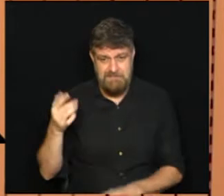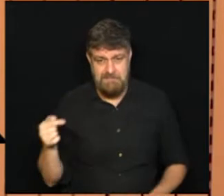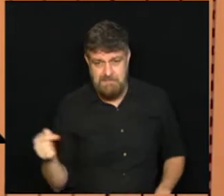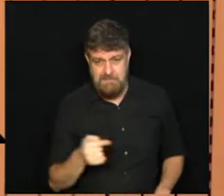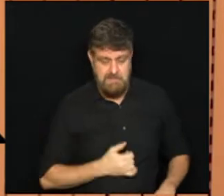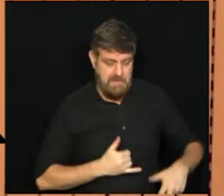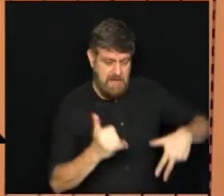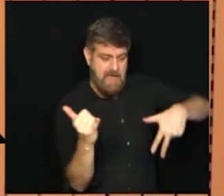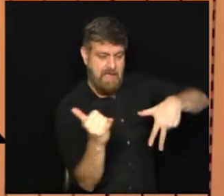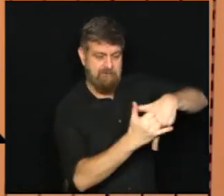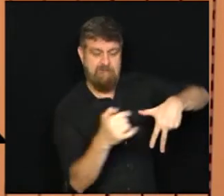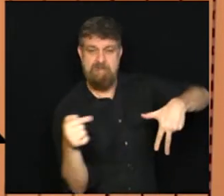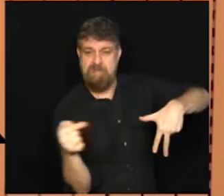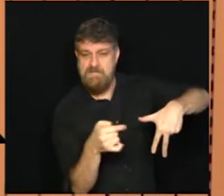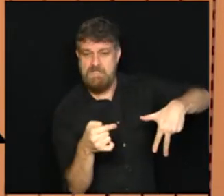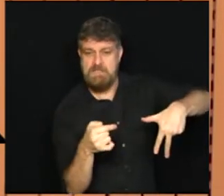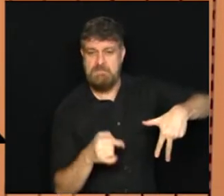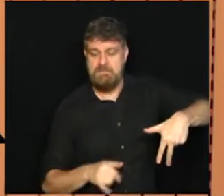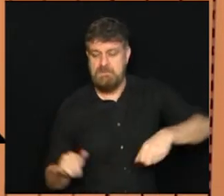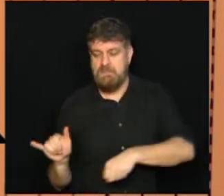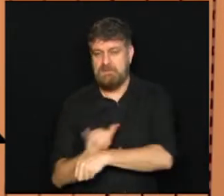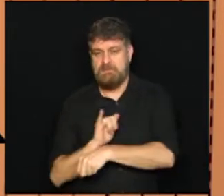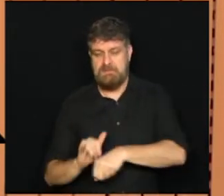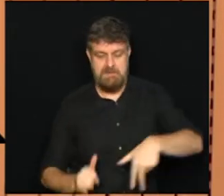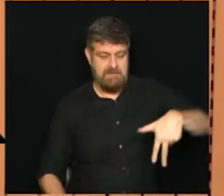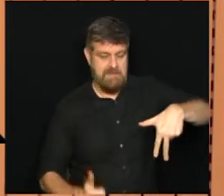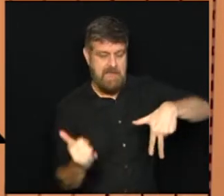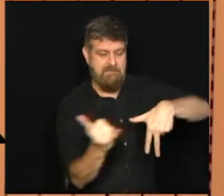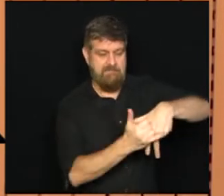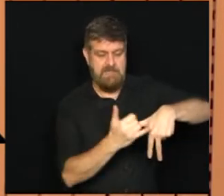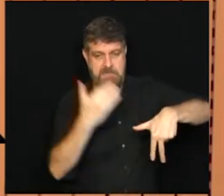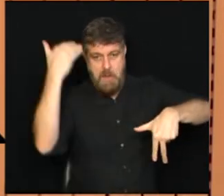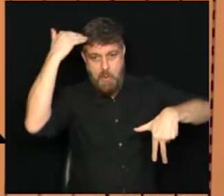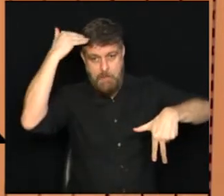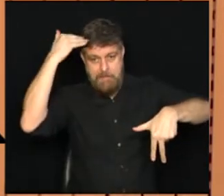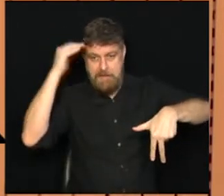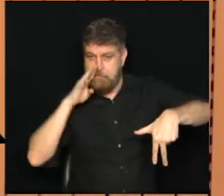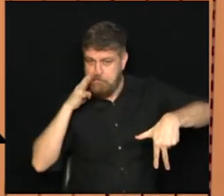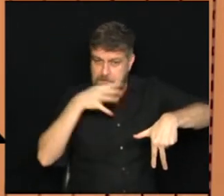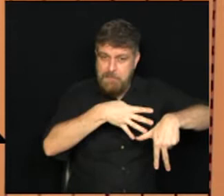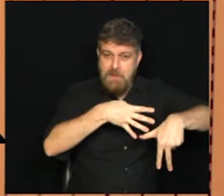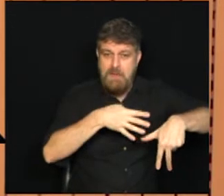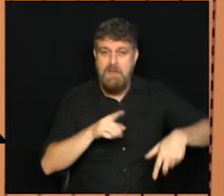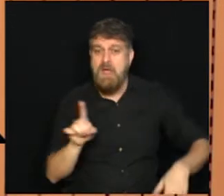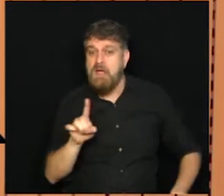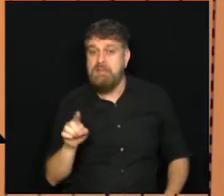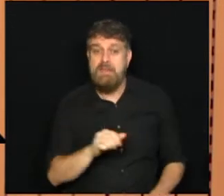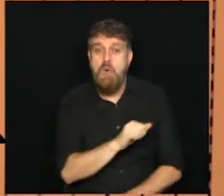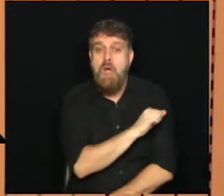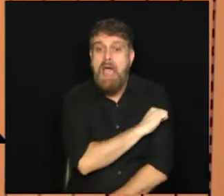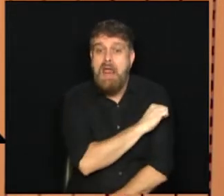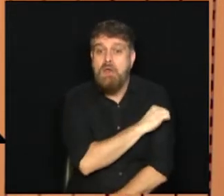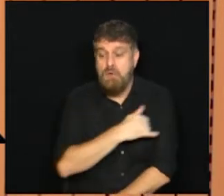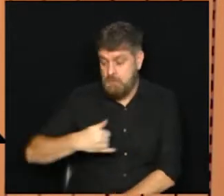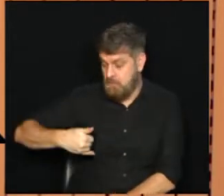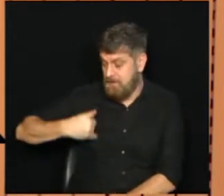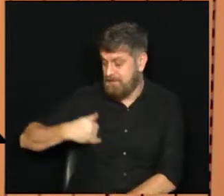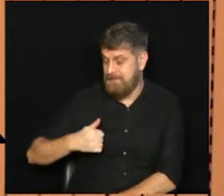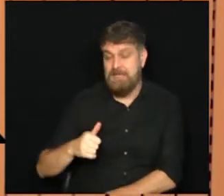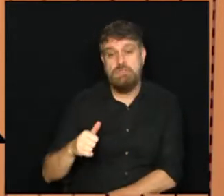como tentaram fazer que a vítima fosse a culpada, mas a gente tem que lembrar que é apenas uma criança de 11 anos.